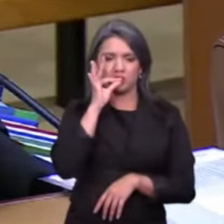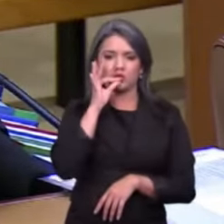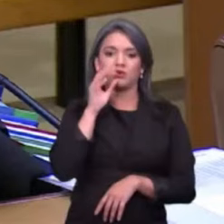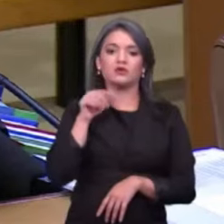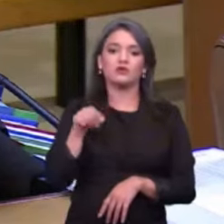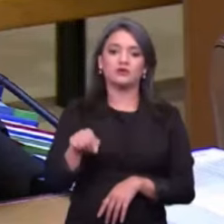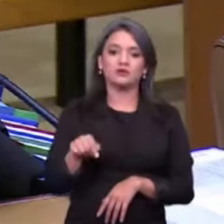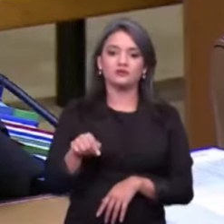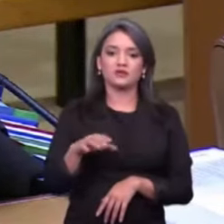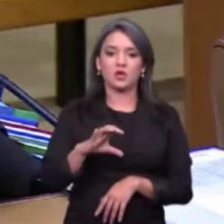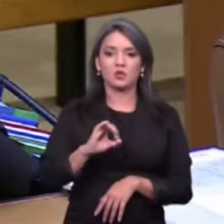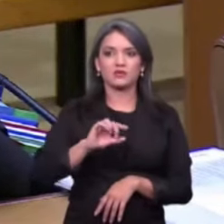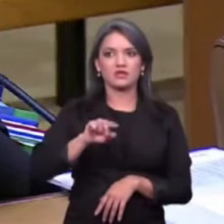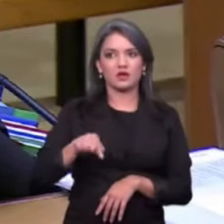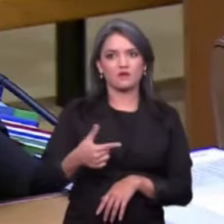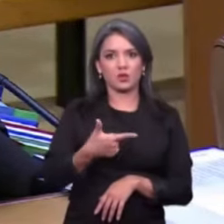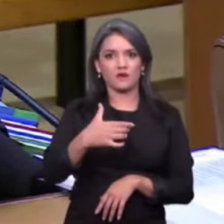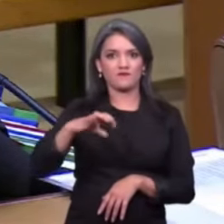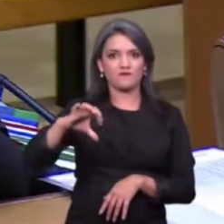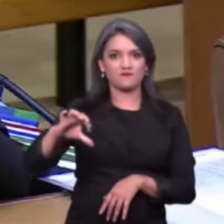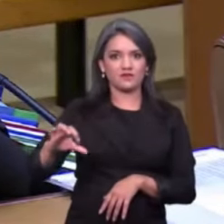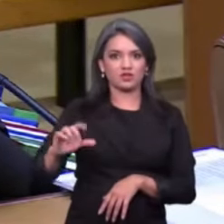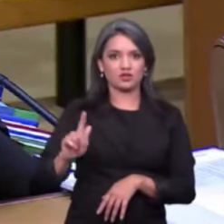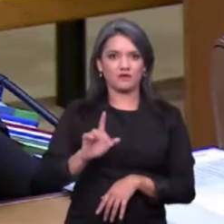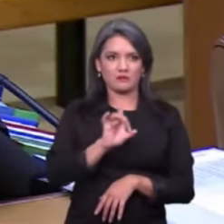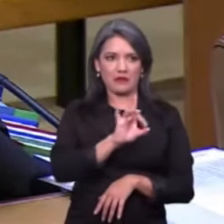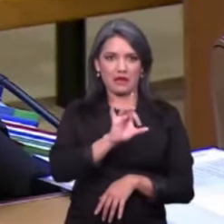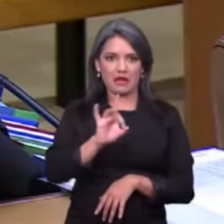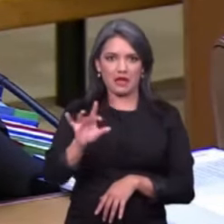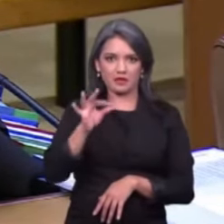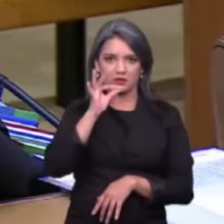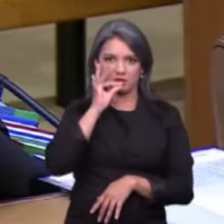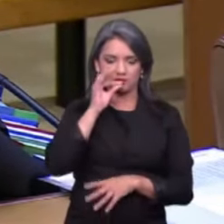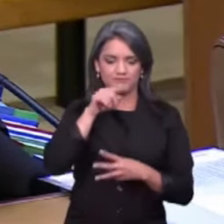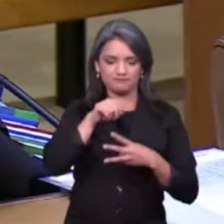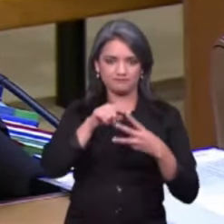considerando 0,29 gramas por cigarro.